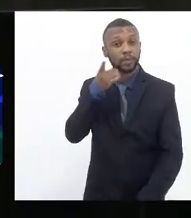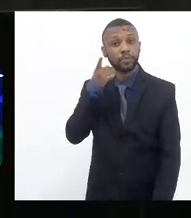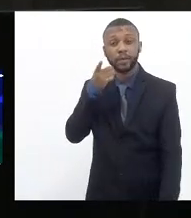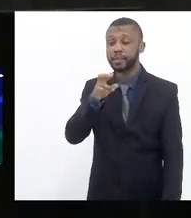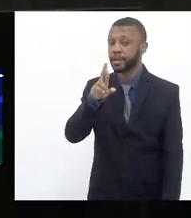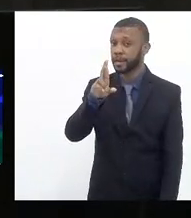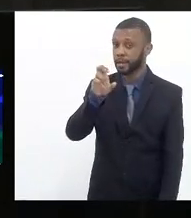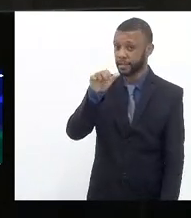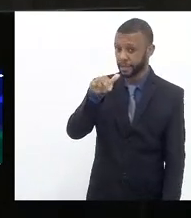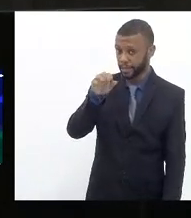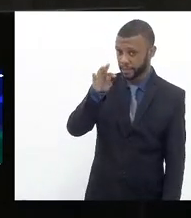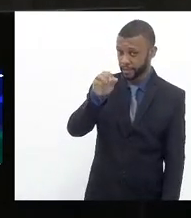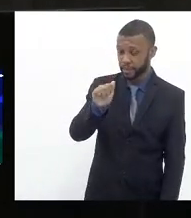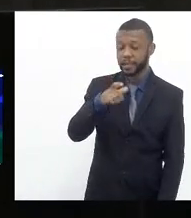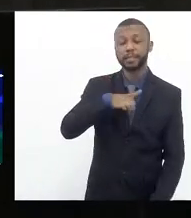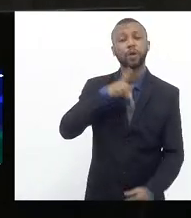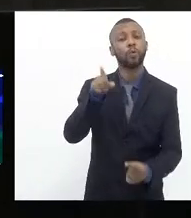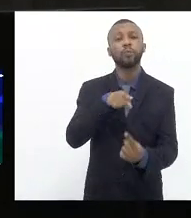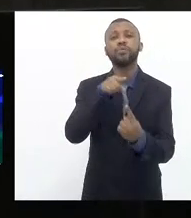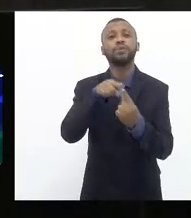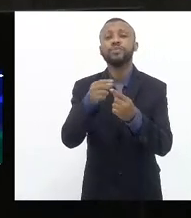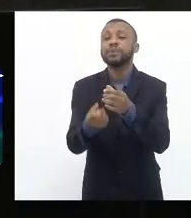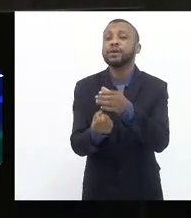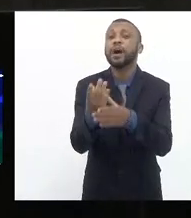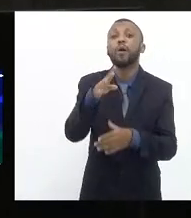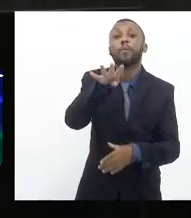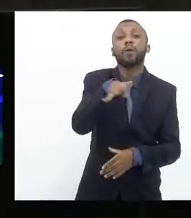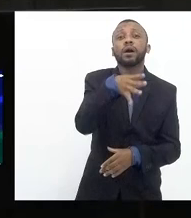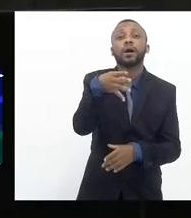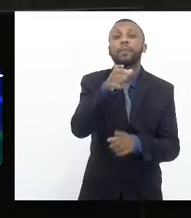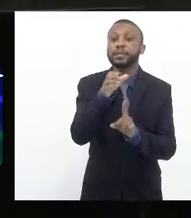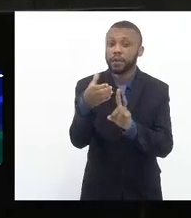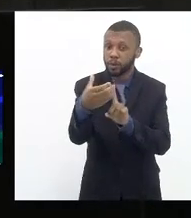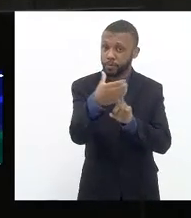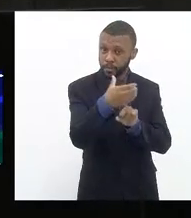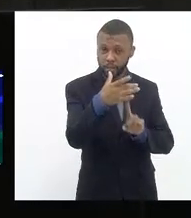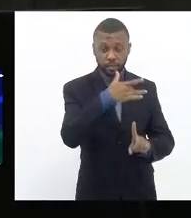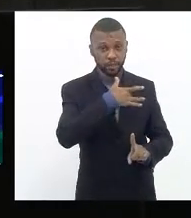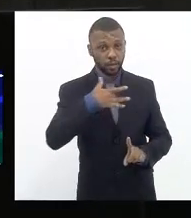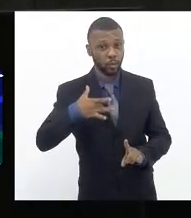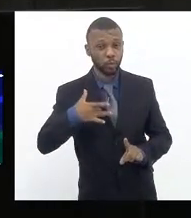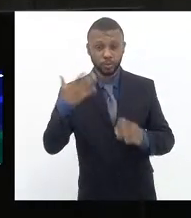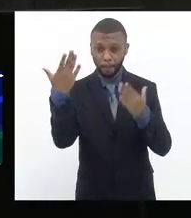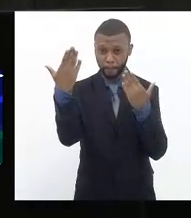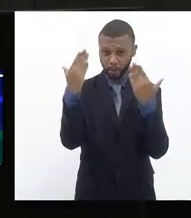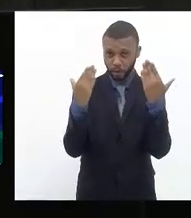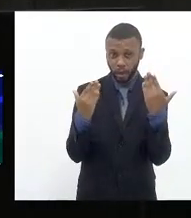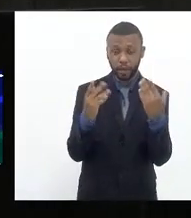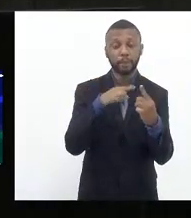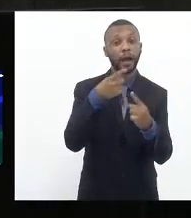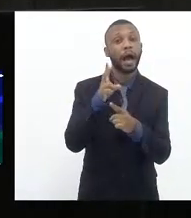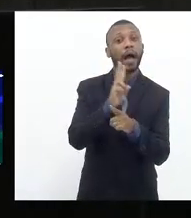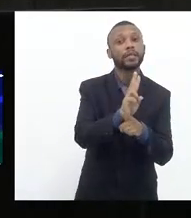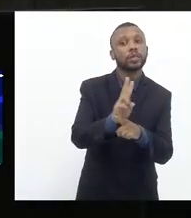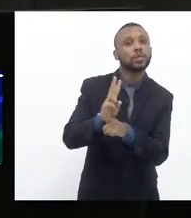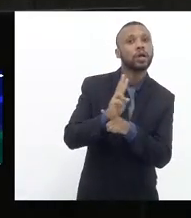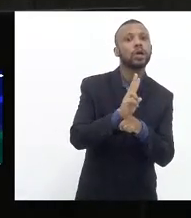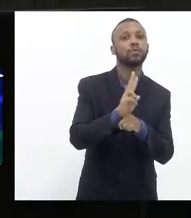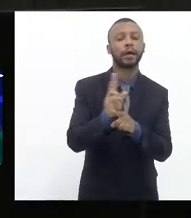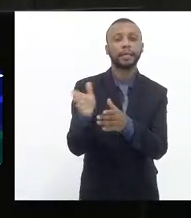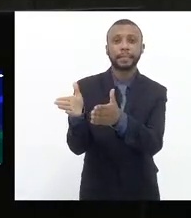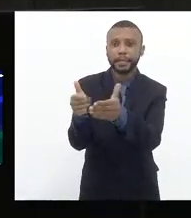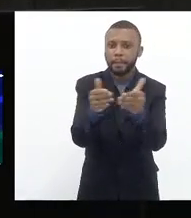visa instituir o programa de acolhimento em saúde mental e atendimento às demandas